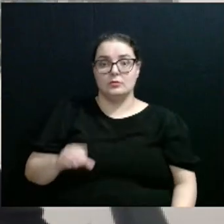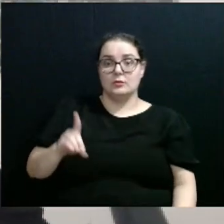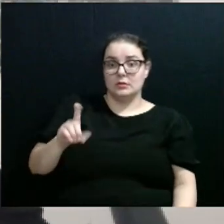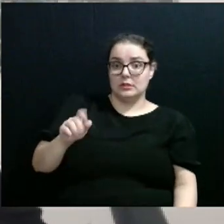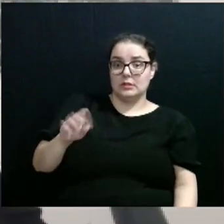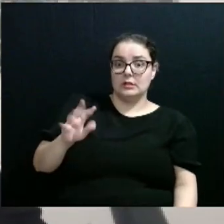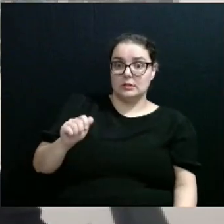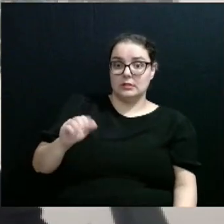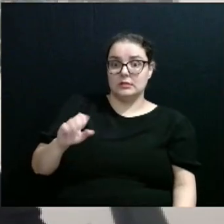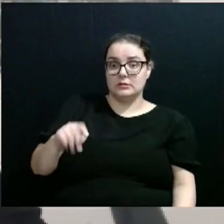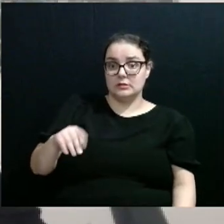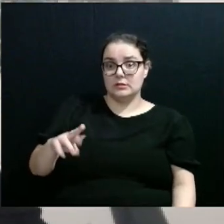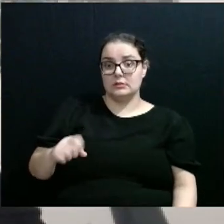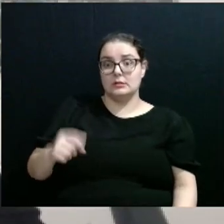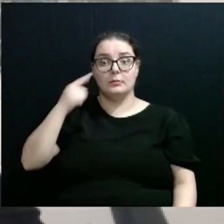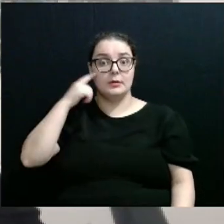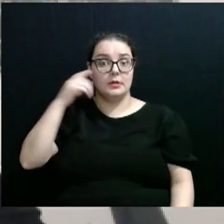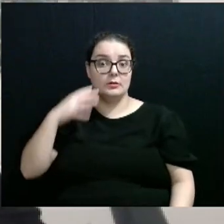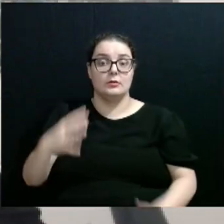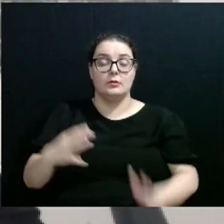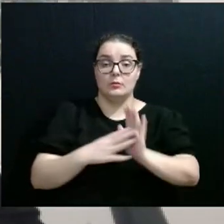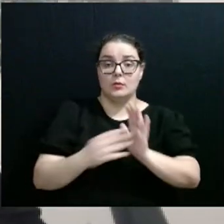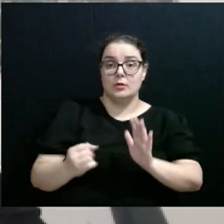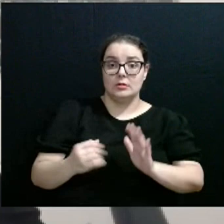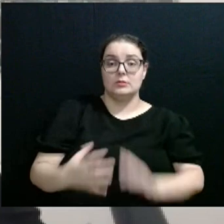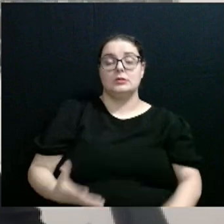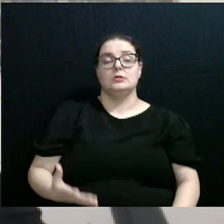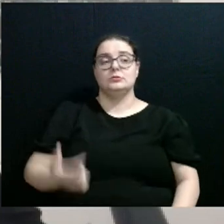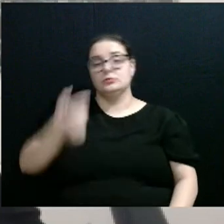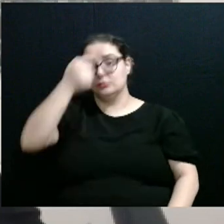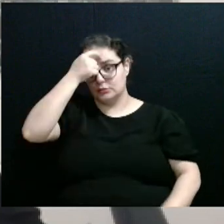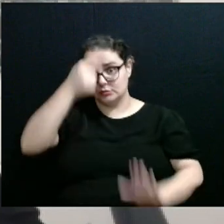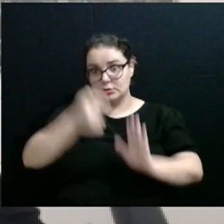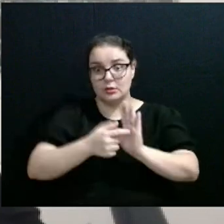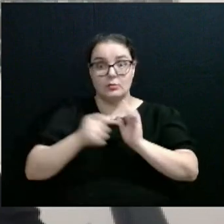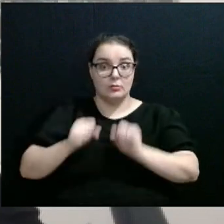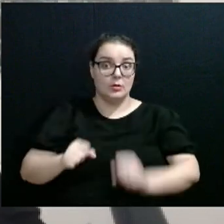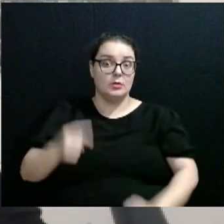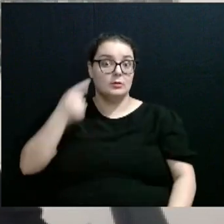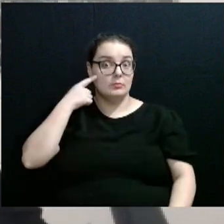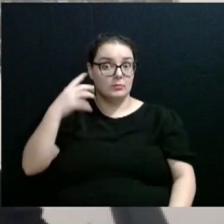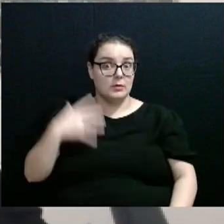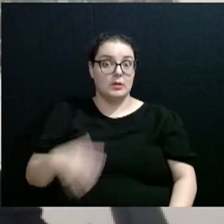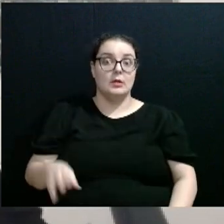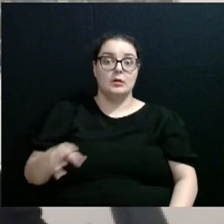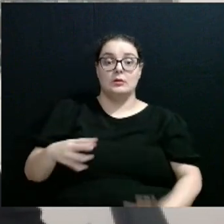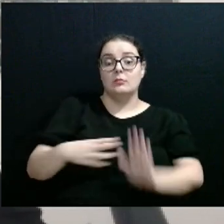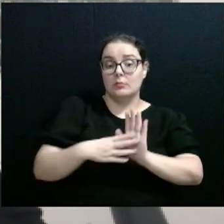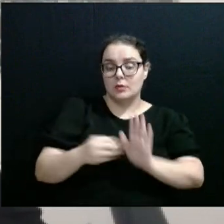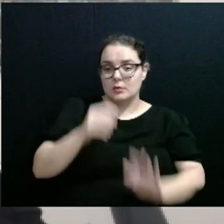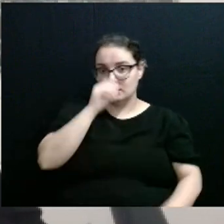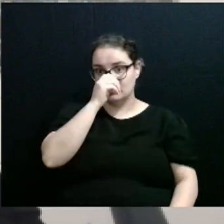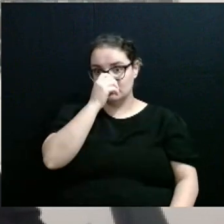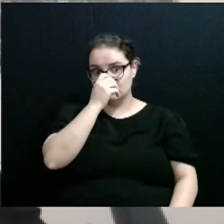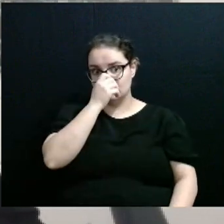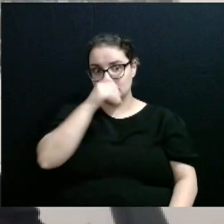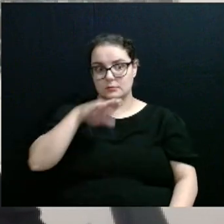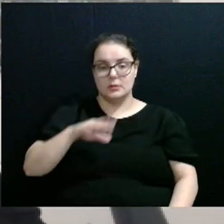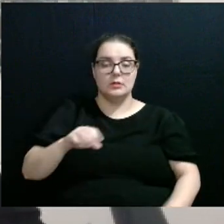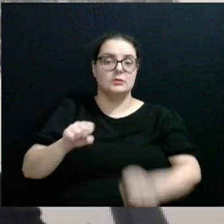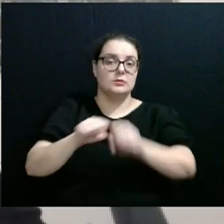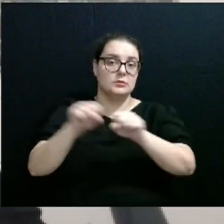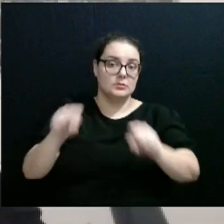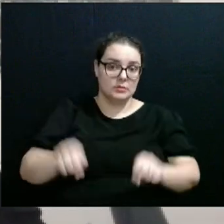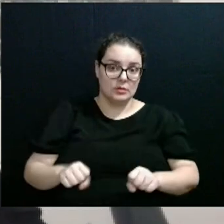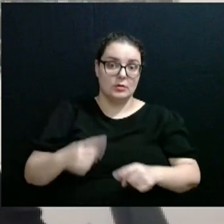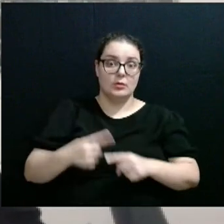nos modelos de inteligência artificial, a gente pode pensar em modelos que sejam também mais sustentáveis, né? Porque o